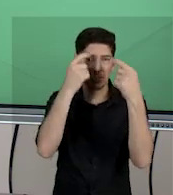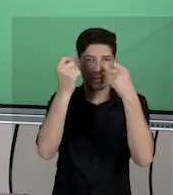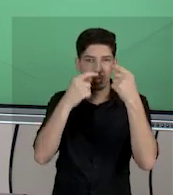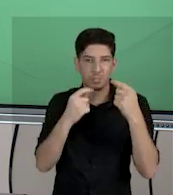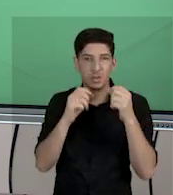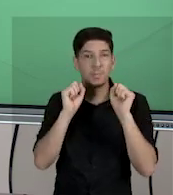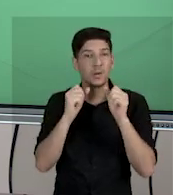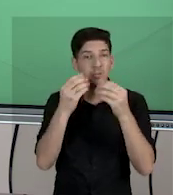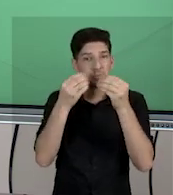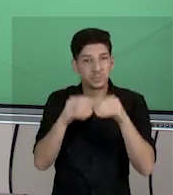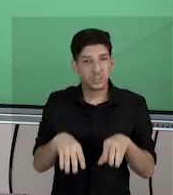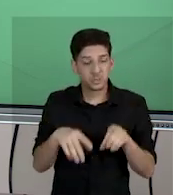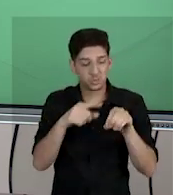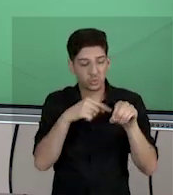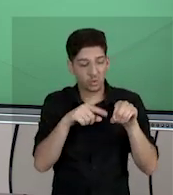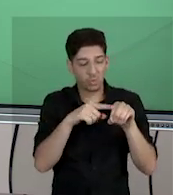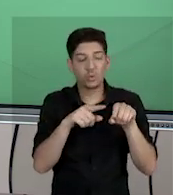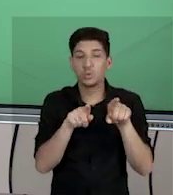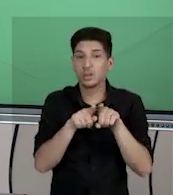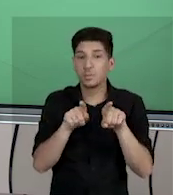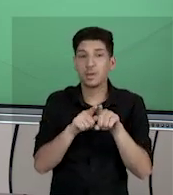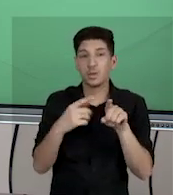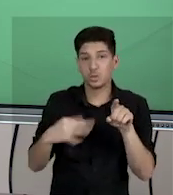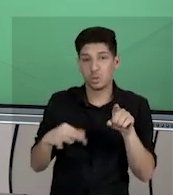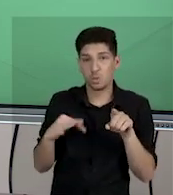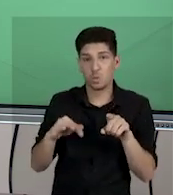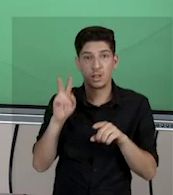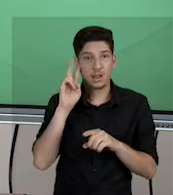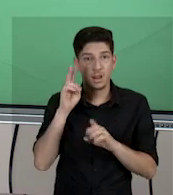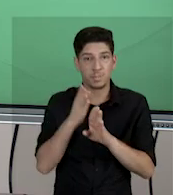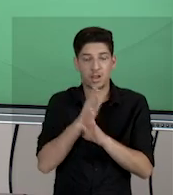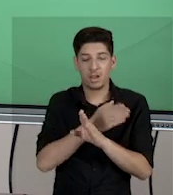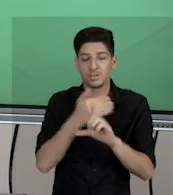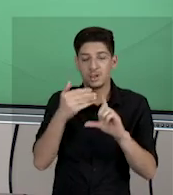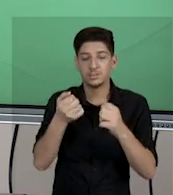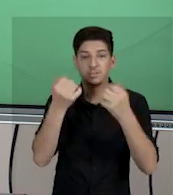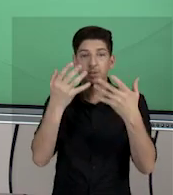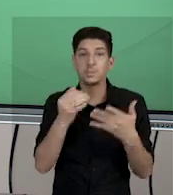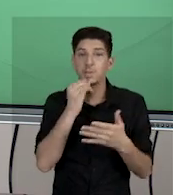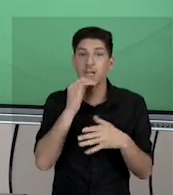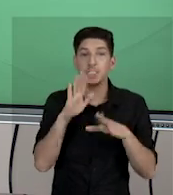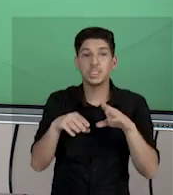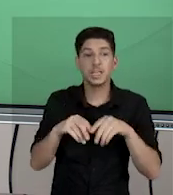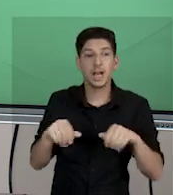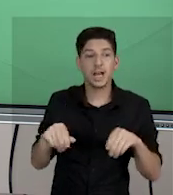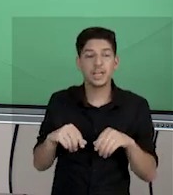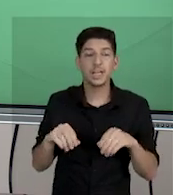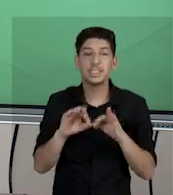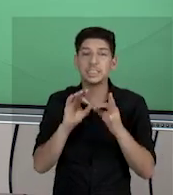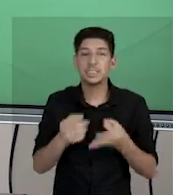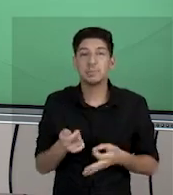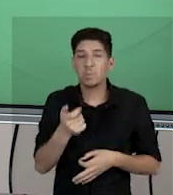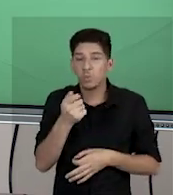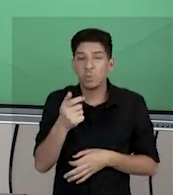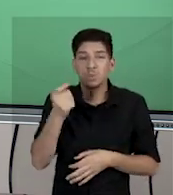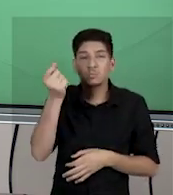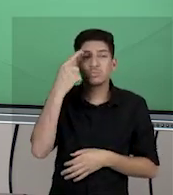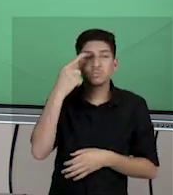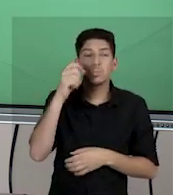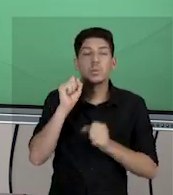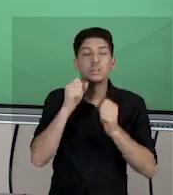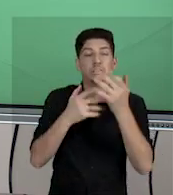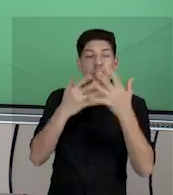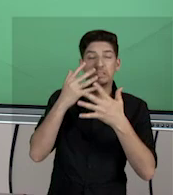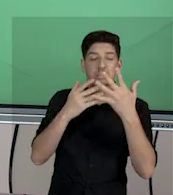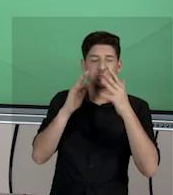para o globo ocular e nos machucar. Como eu falei na última aula, uma simples areinha pode fazer um incômodo danado, né? Mas e a